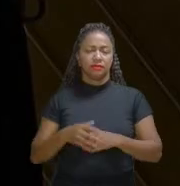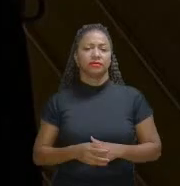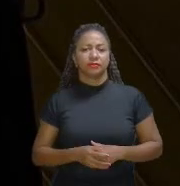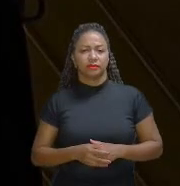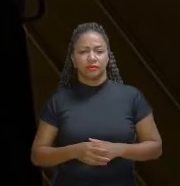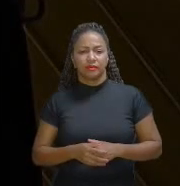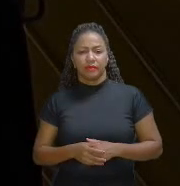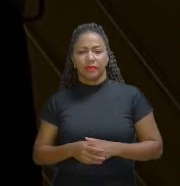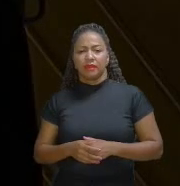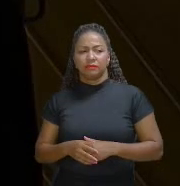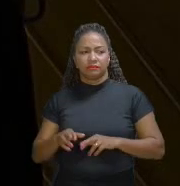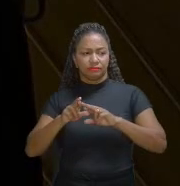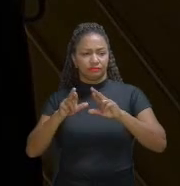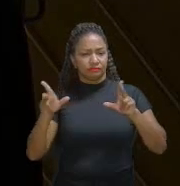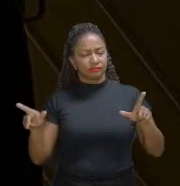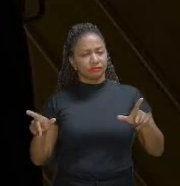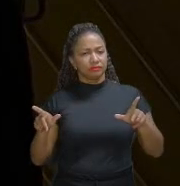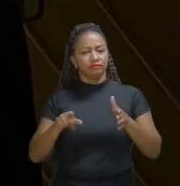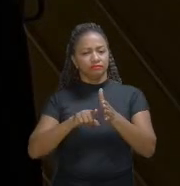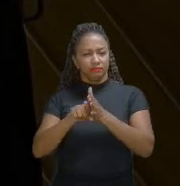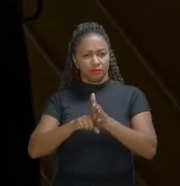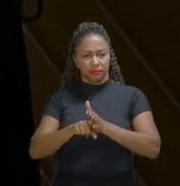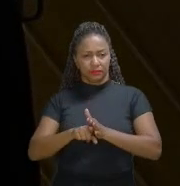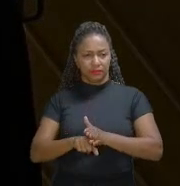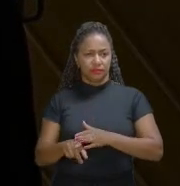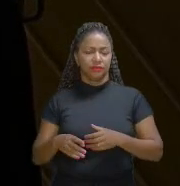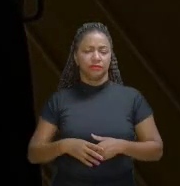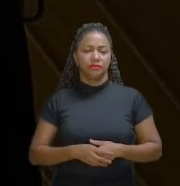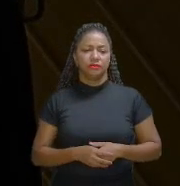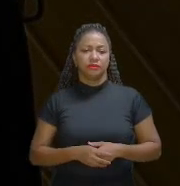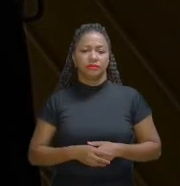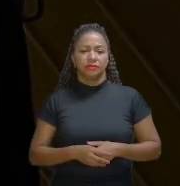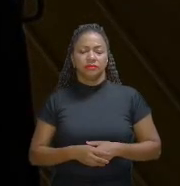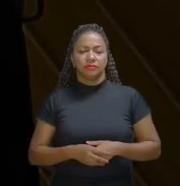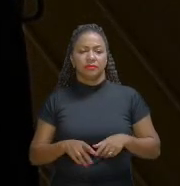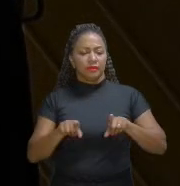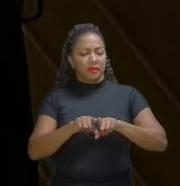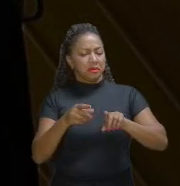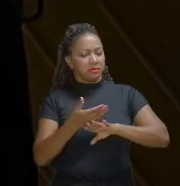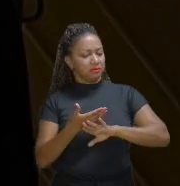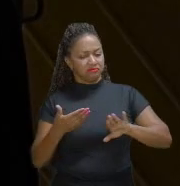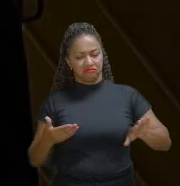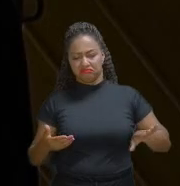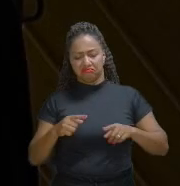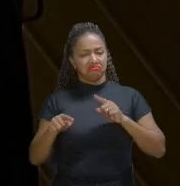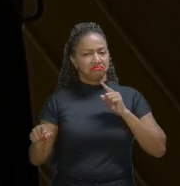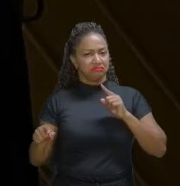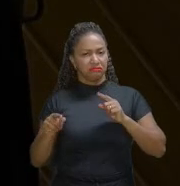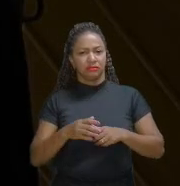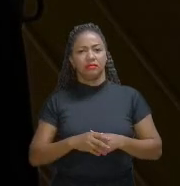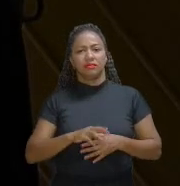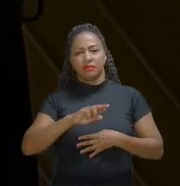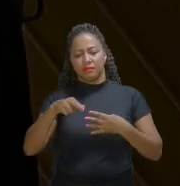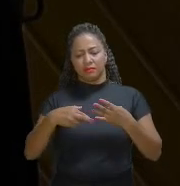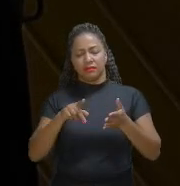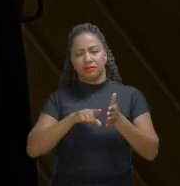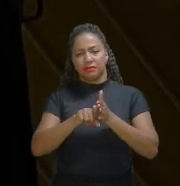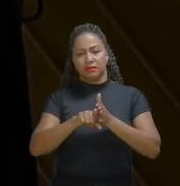situação diversa da que ora se examina. Rejeito também a aplicação dos precedentes TSE mencionados no recurso